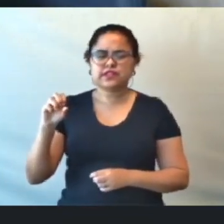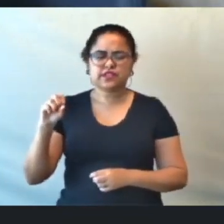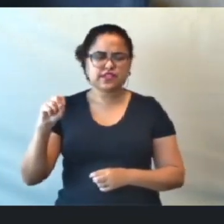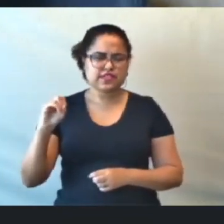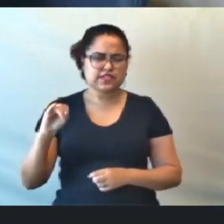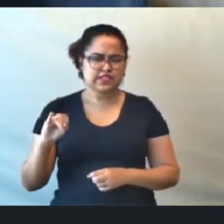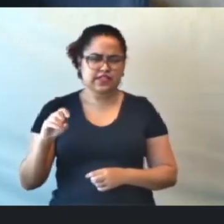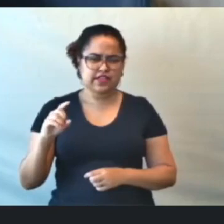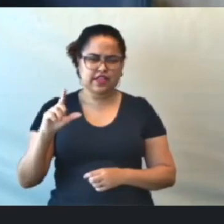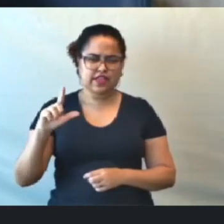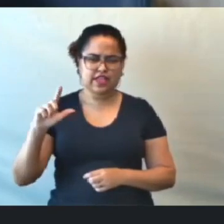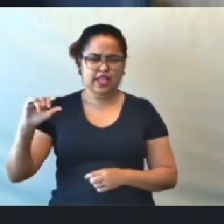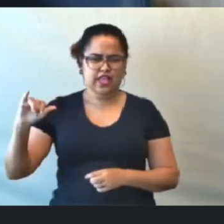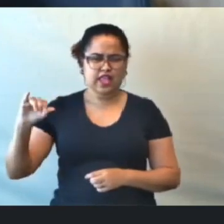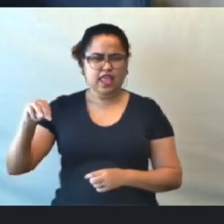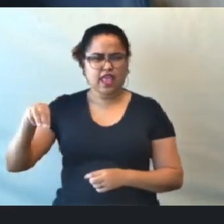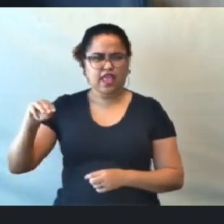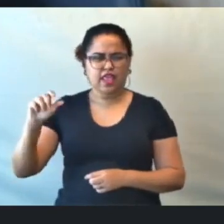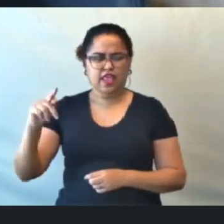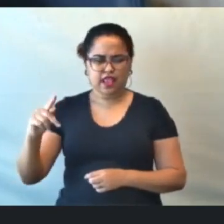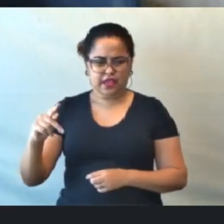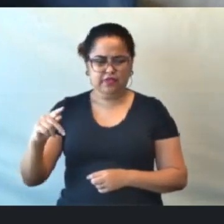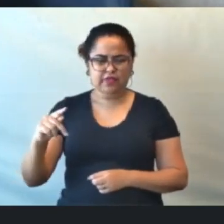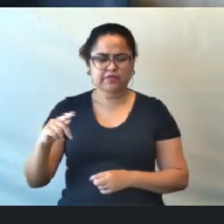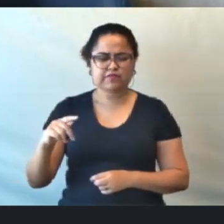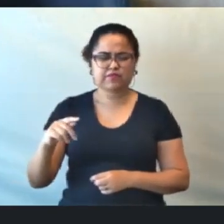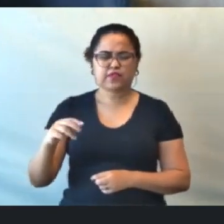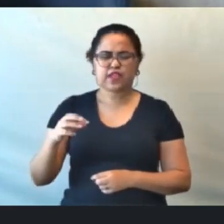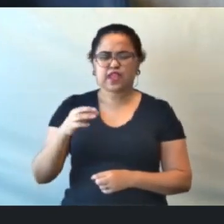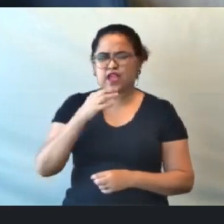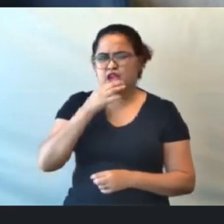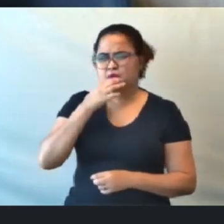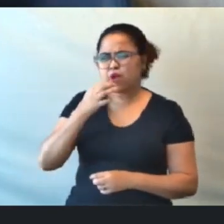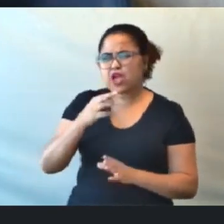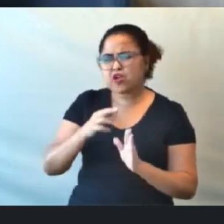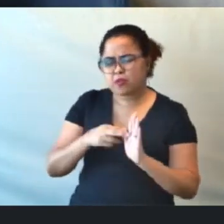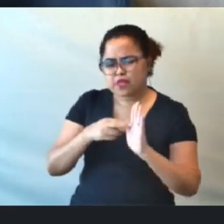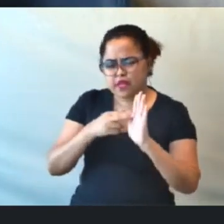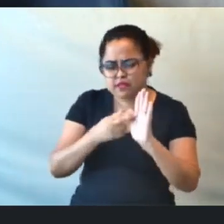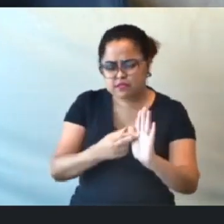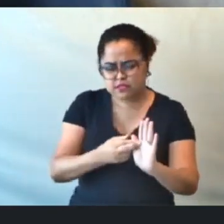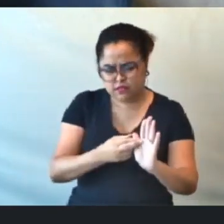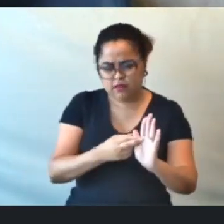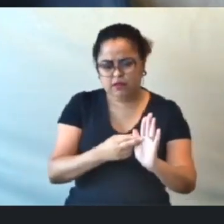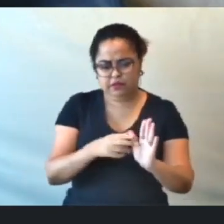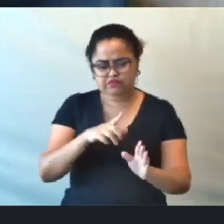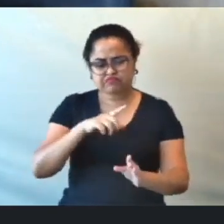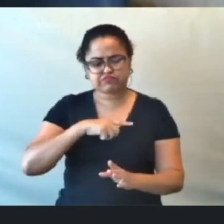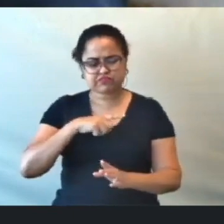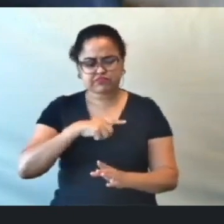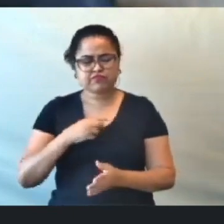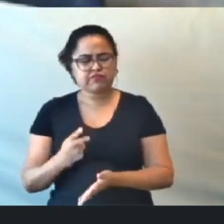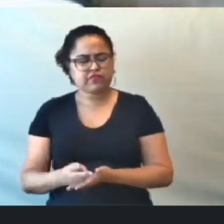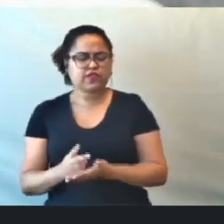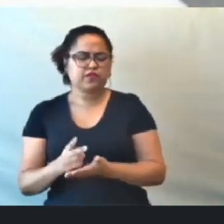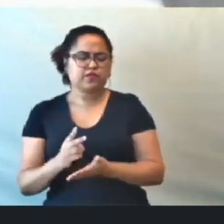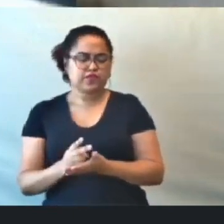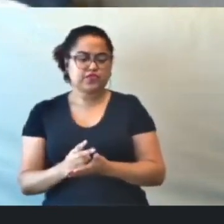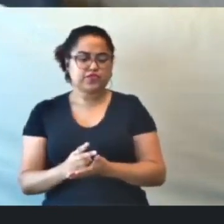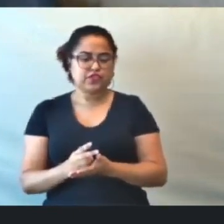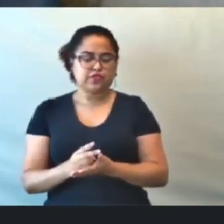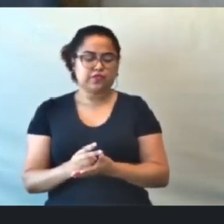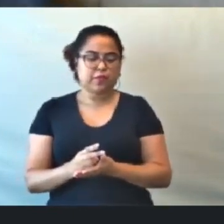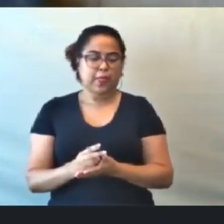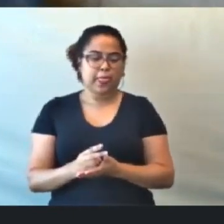e uma recomendação que nós temos mantido nos dois pacotes de relatórios